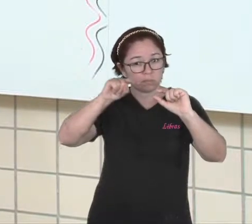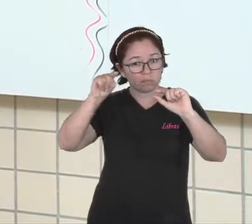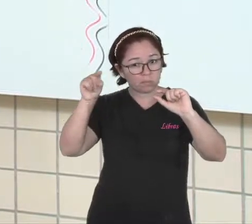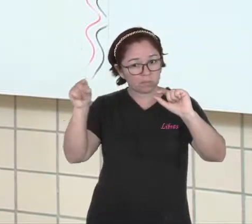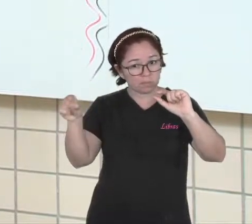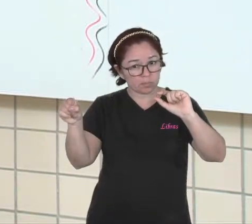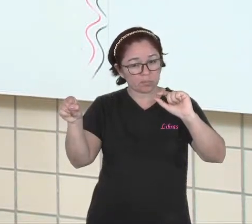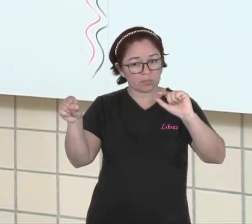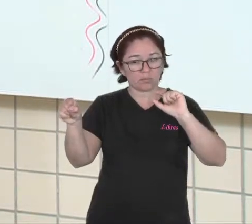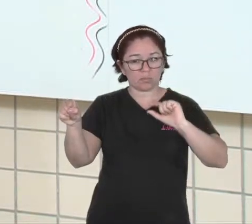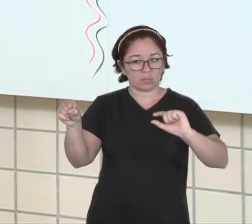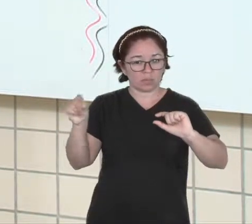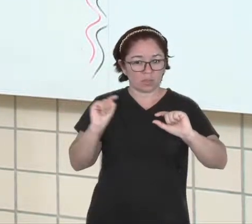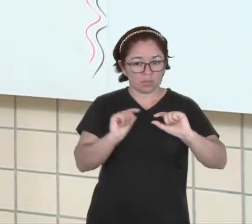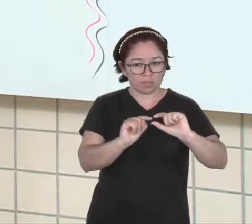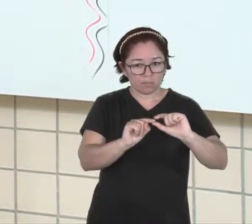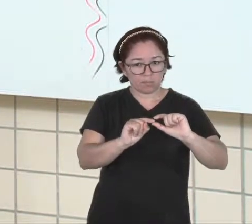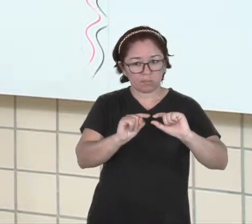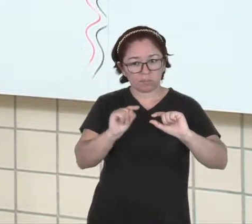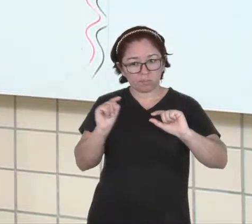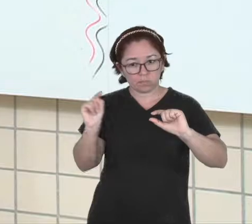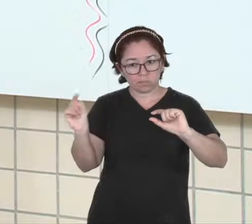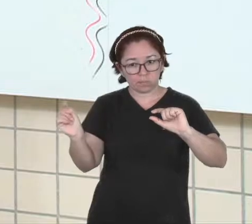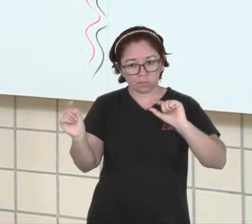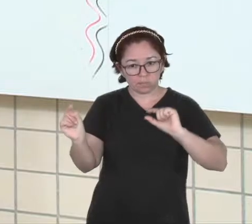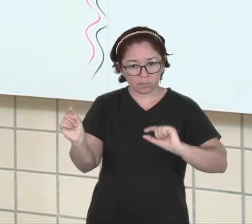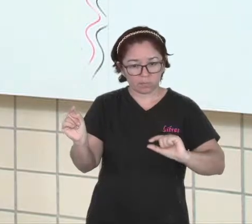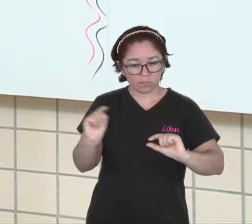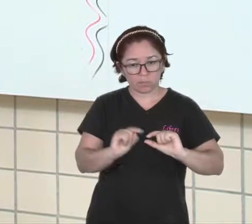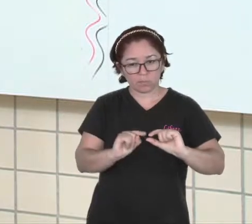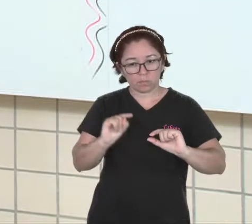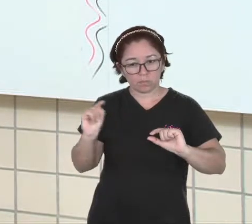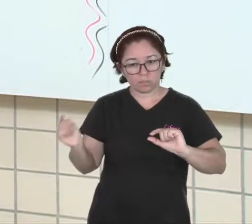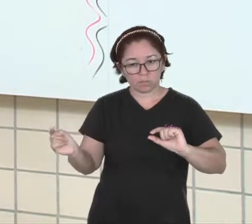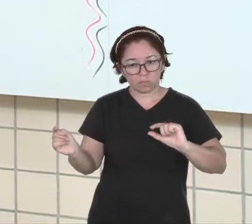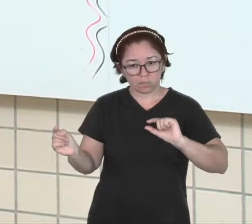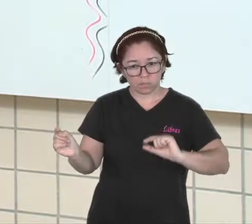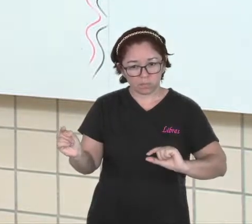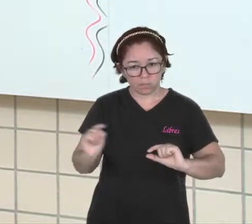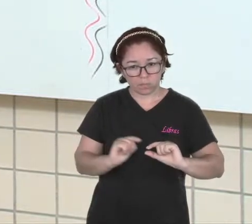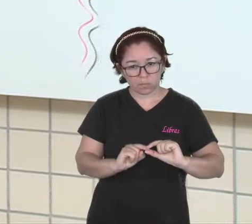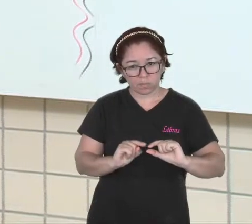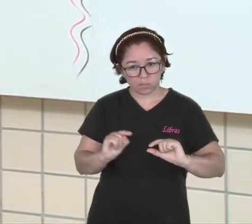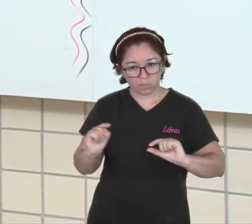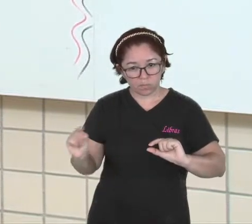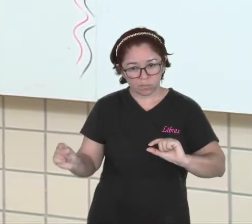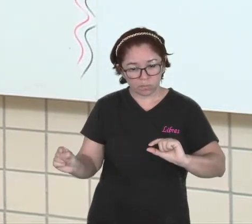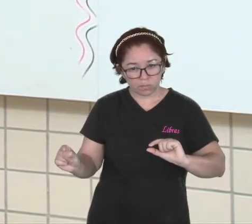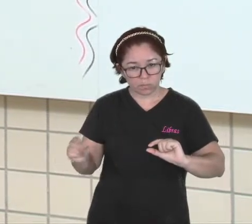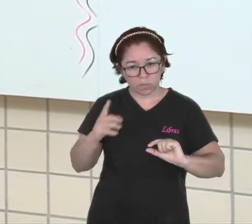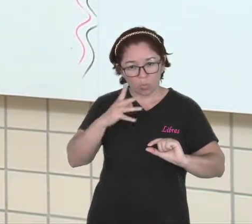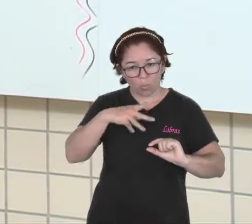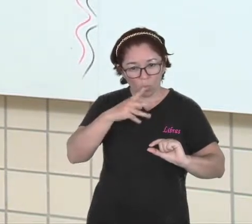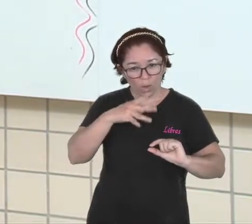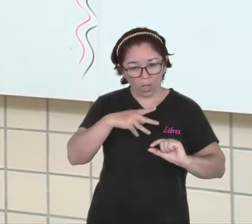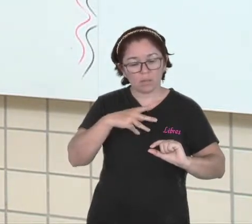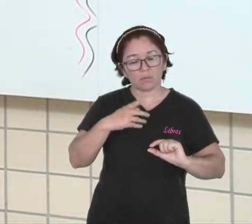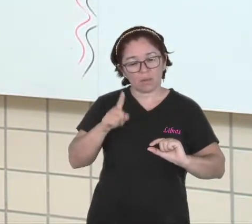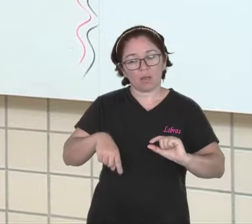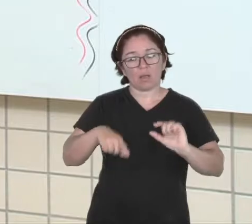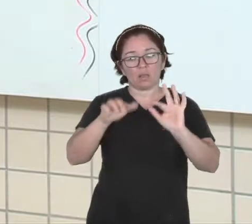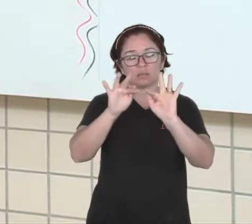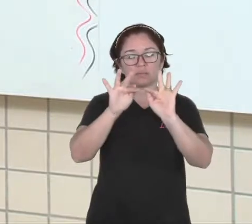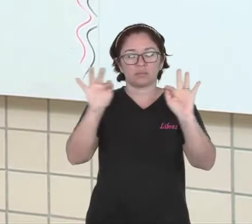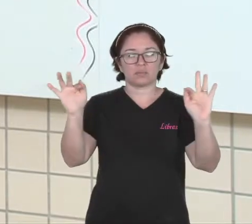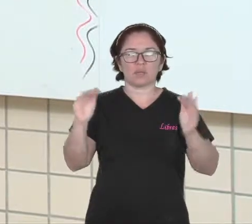um e que não sobrou nenhum elemento em A, está caracterizado que aqui é uma função. Professor, alguns alunos me perguntam sempre, né? Eu ainda